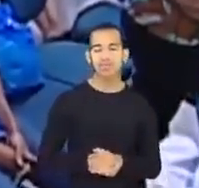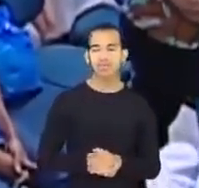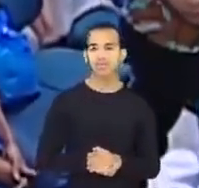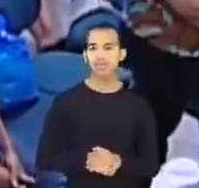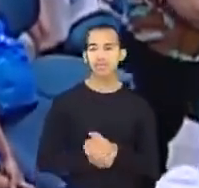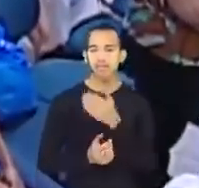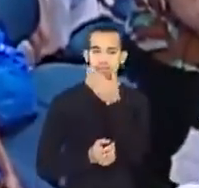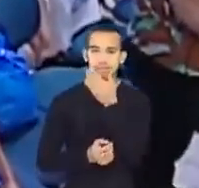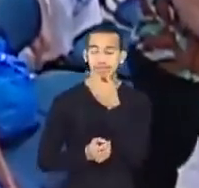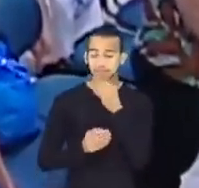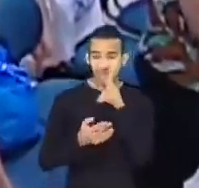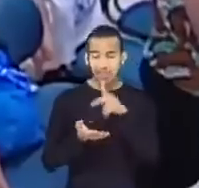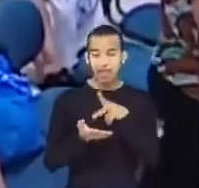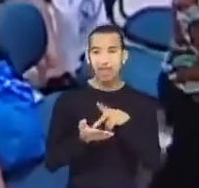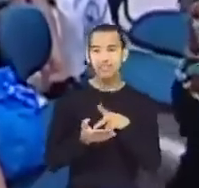Não é verdade?